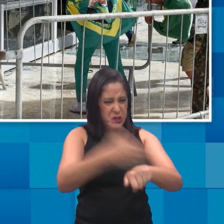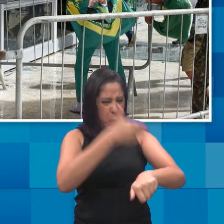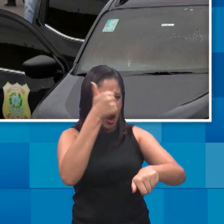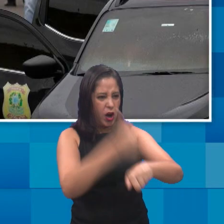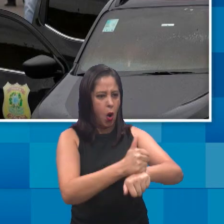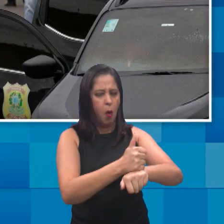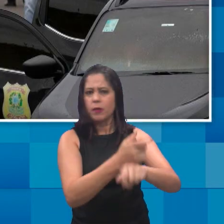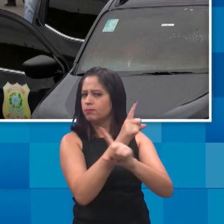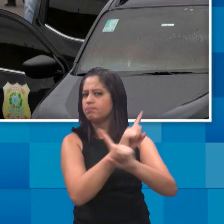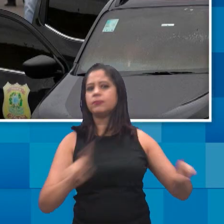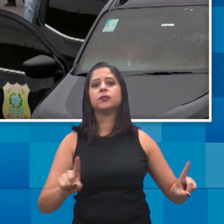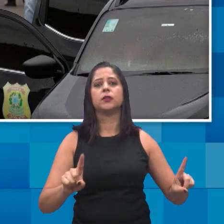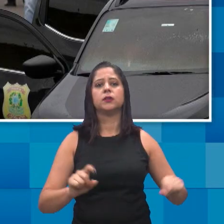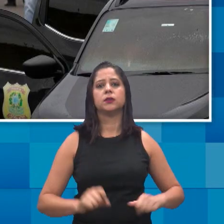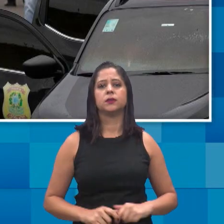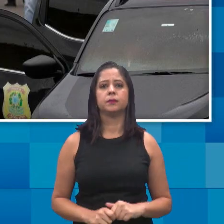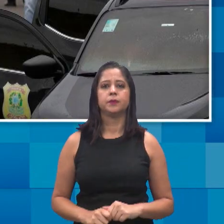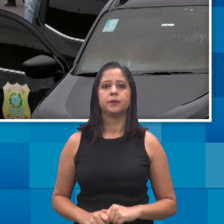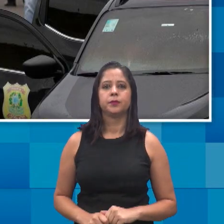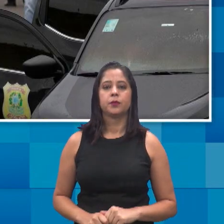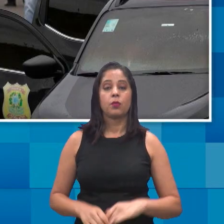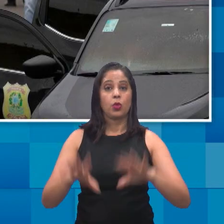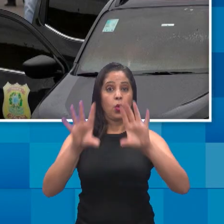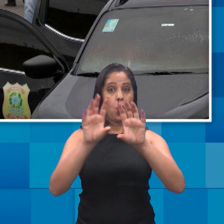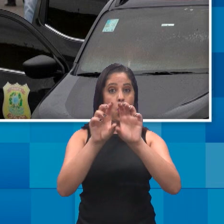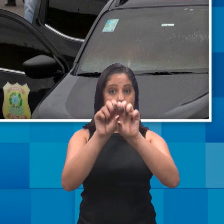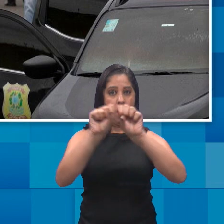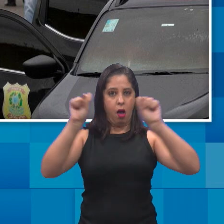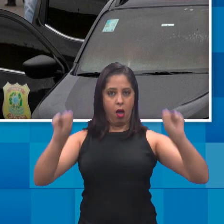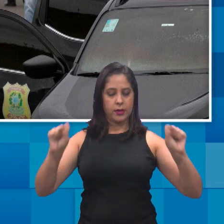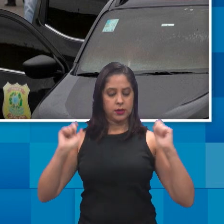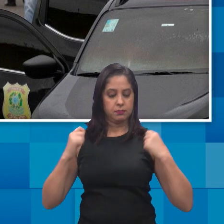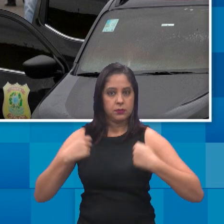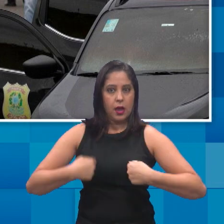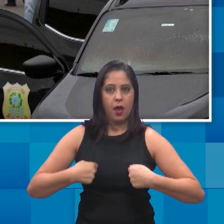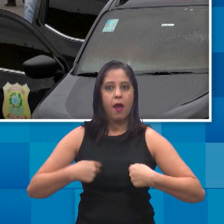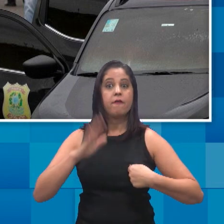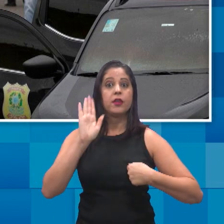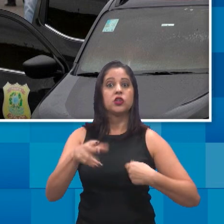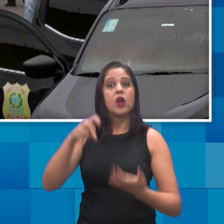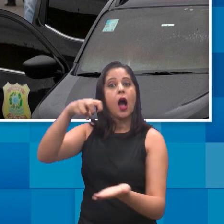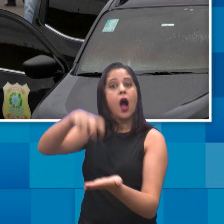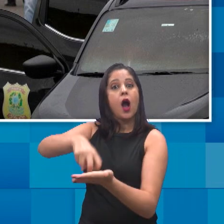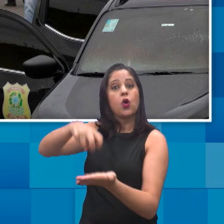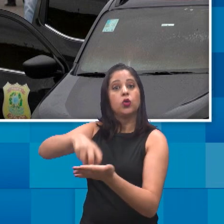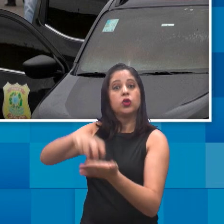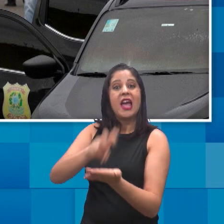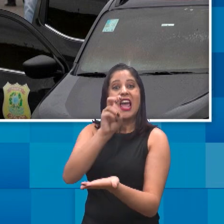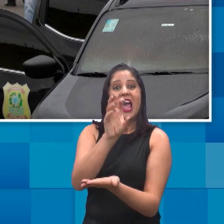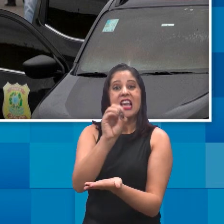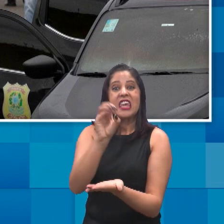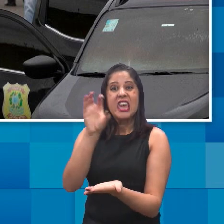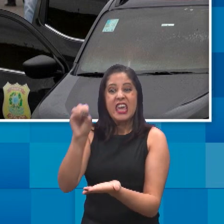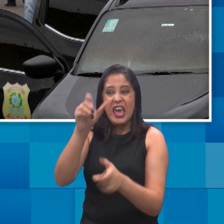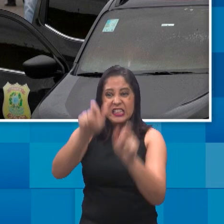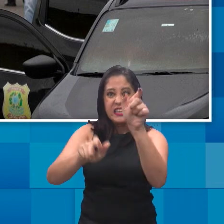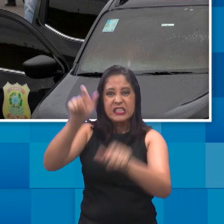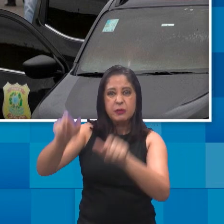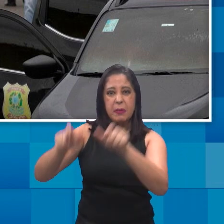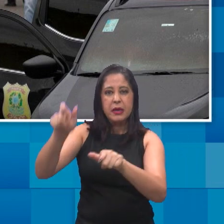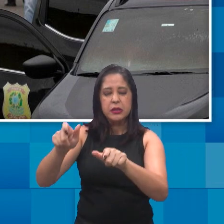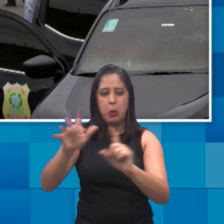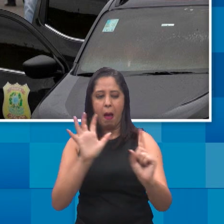passarão. O Supremo Tribunal condenou mais de 500 incitadores,